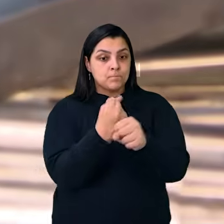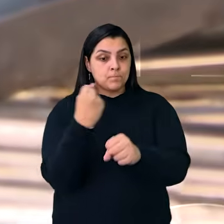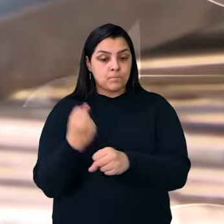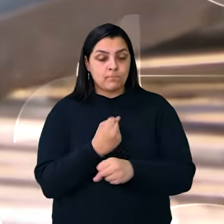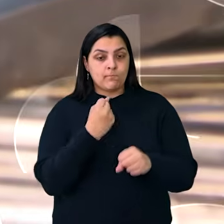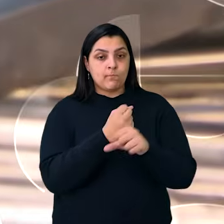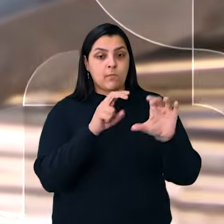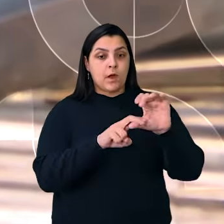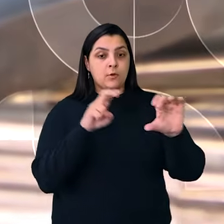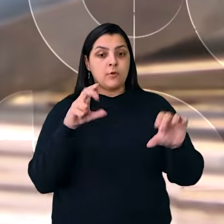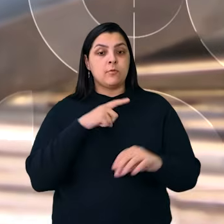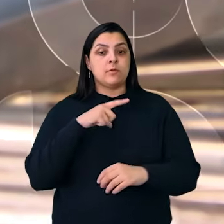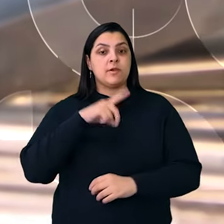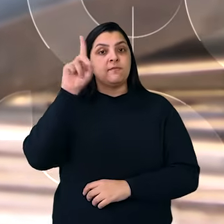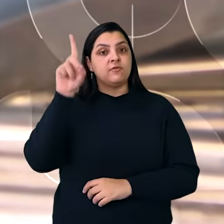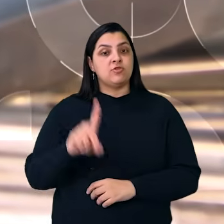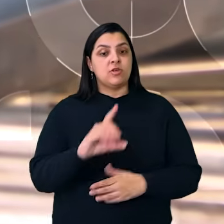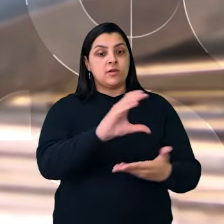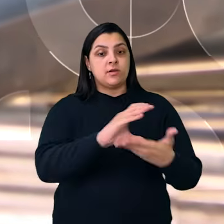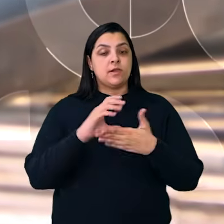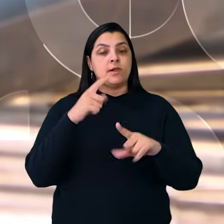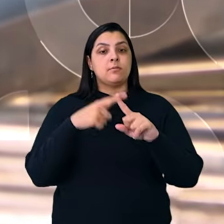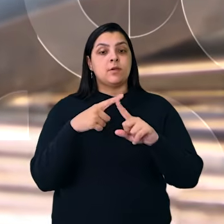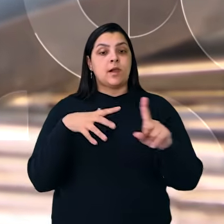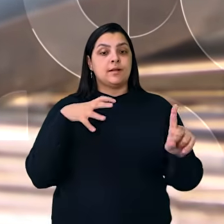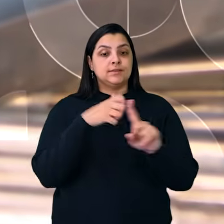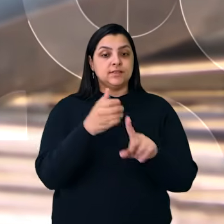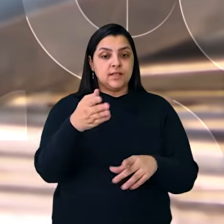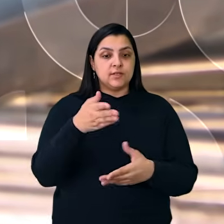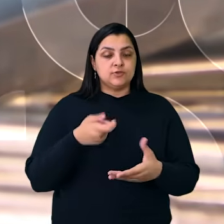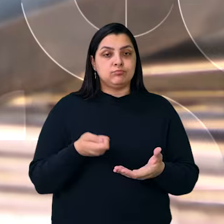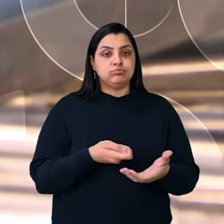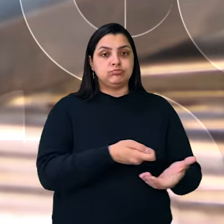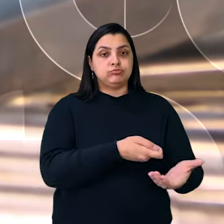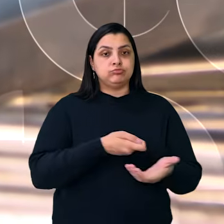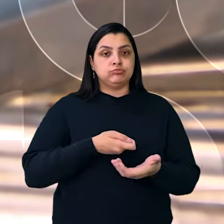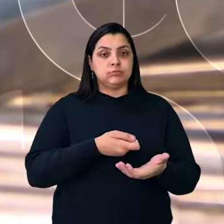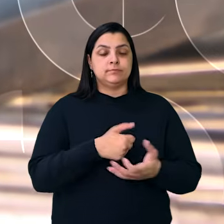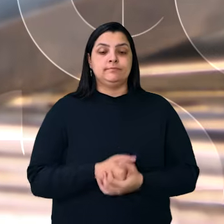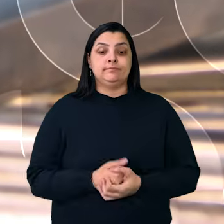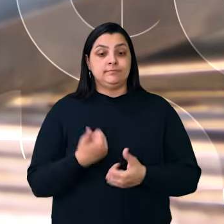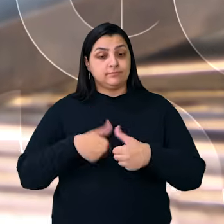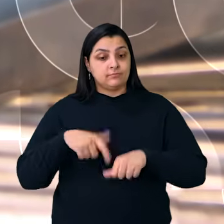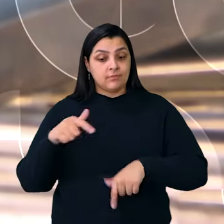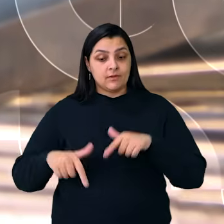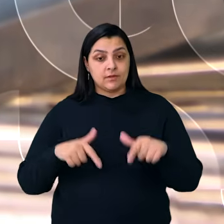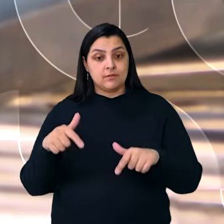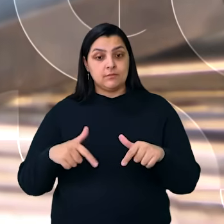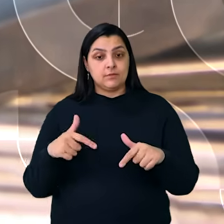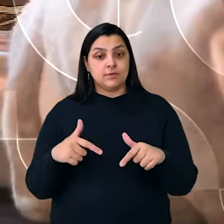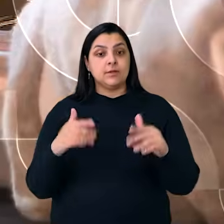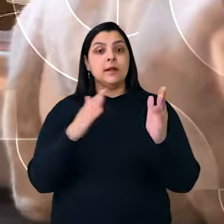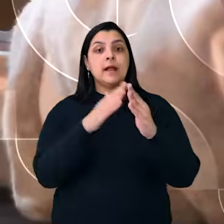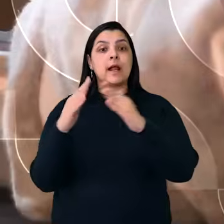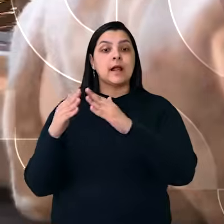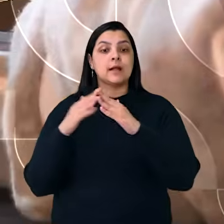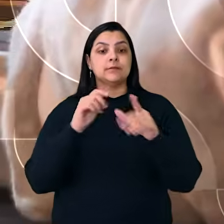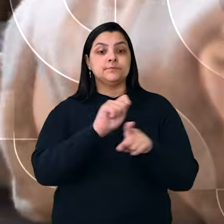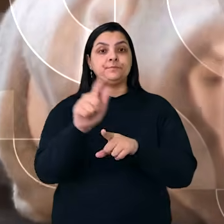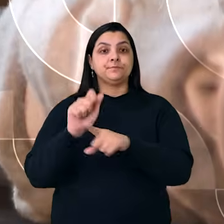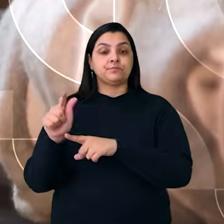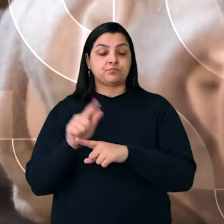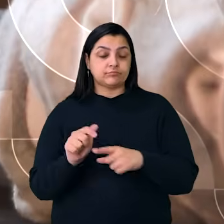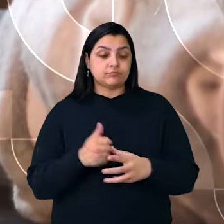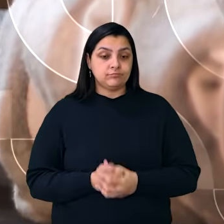de obras autônomo obteve o direito à indenização por acidente com serra elétrica. O trabalhador prestava serviços em casas de aluguel